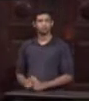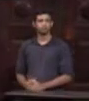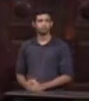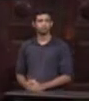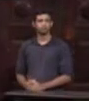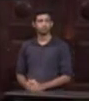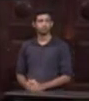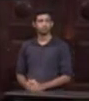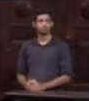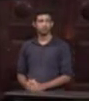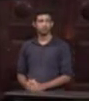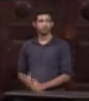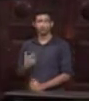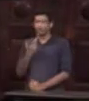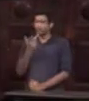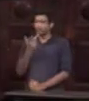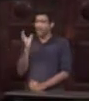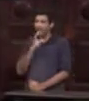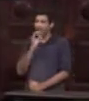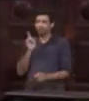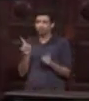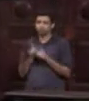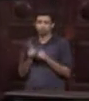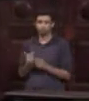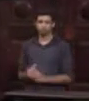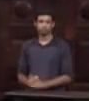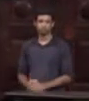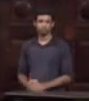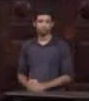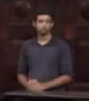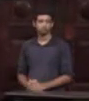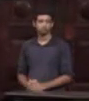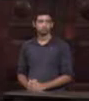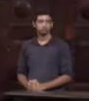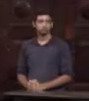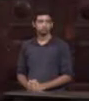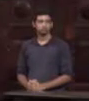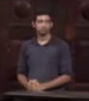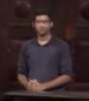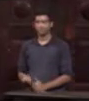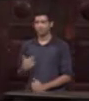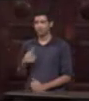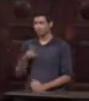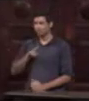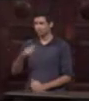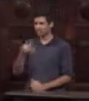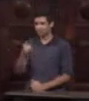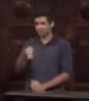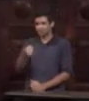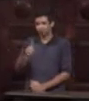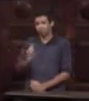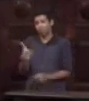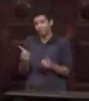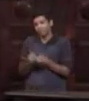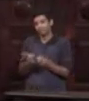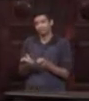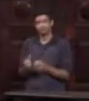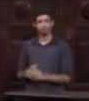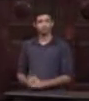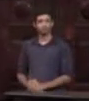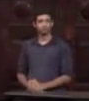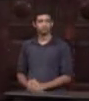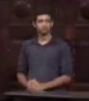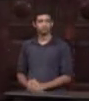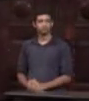minha fala vai ser breve, rápida, talvez não faça nem uso dos 10 minutos, mas